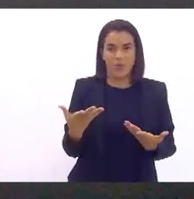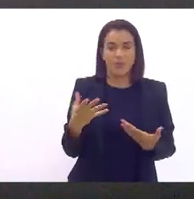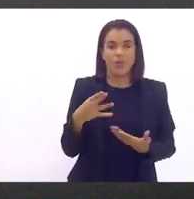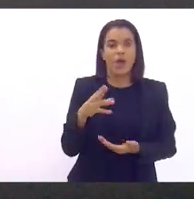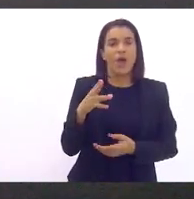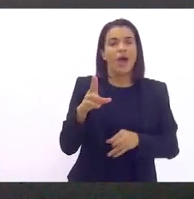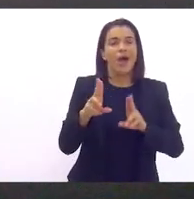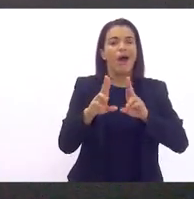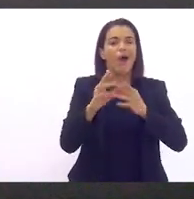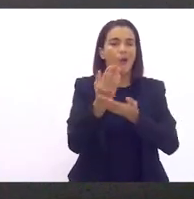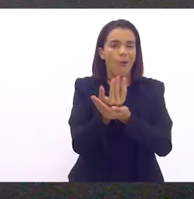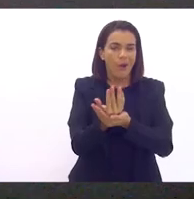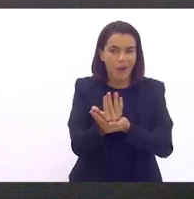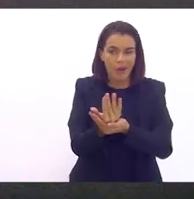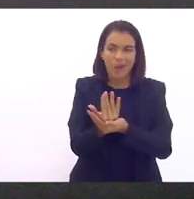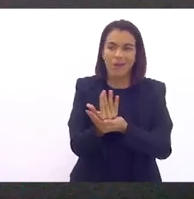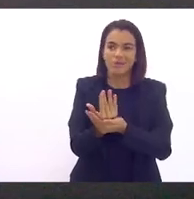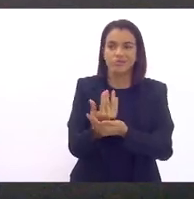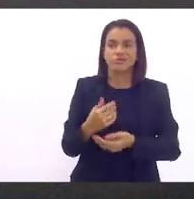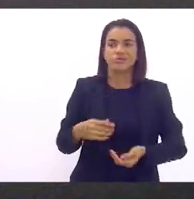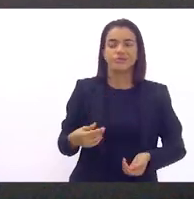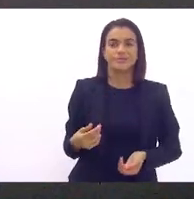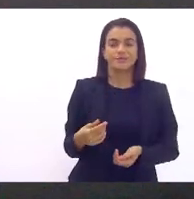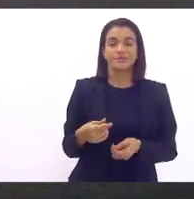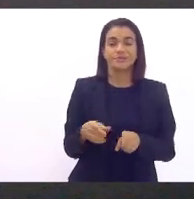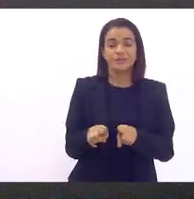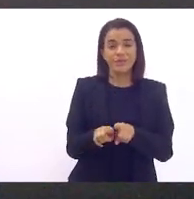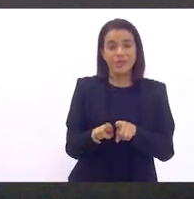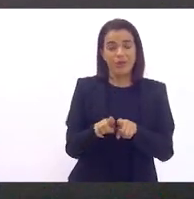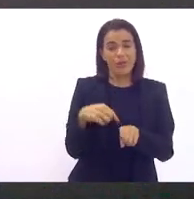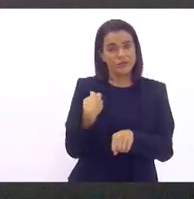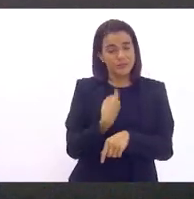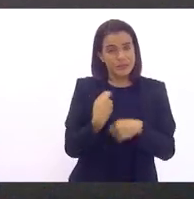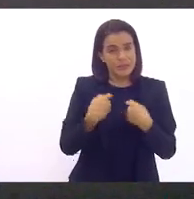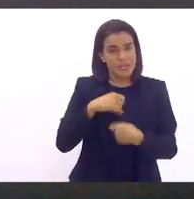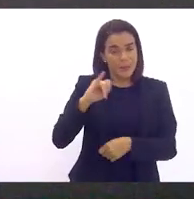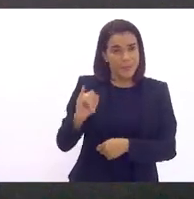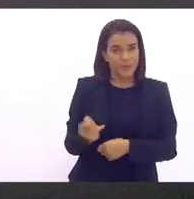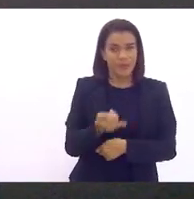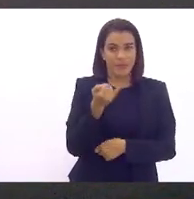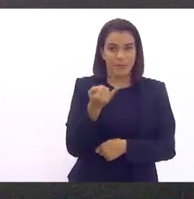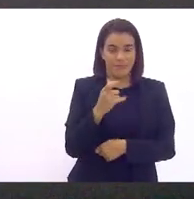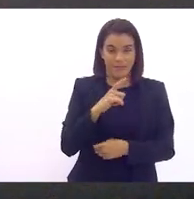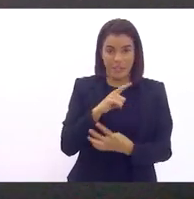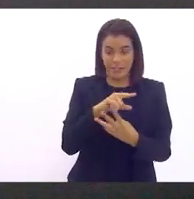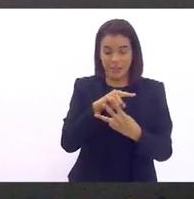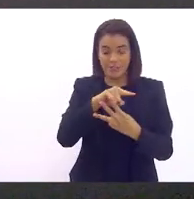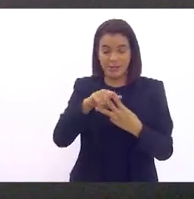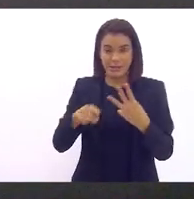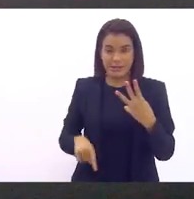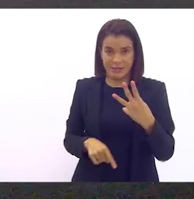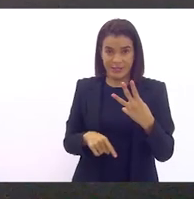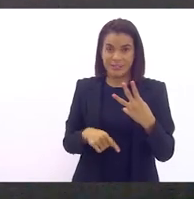erge né Eh que a gente tem que aproveitar esse potencial mas tem que ter instrumento para desenvolver né tem que ter